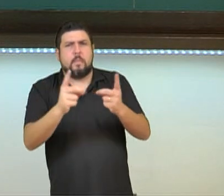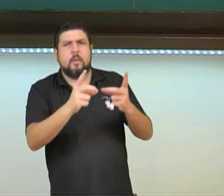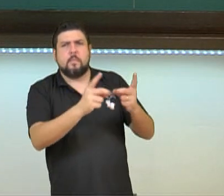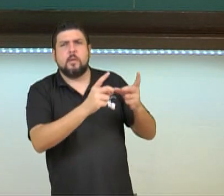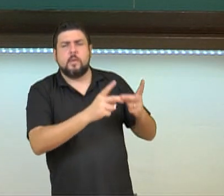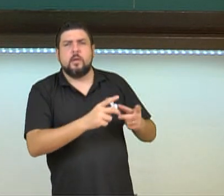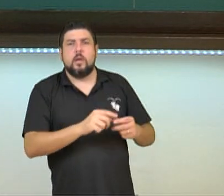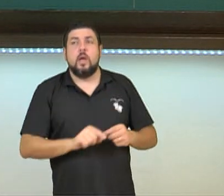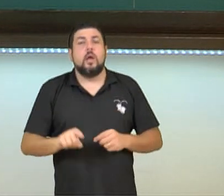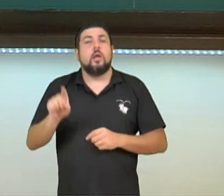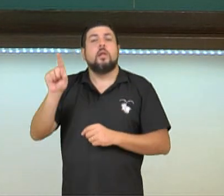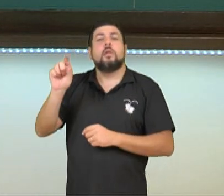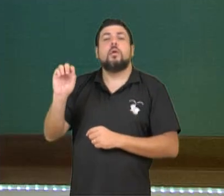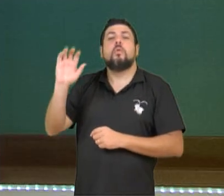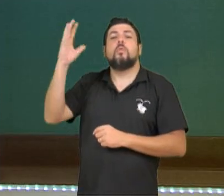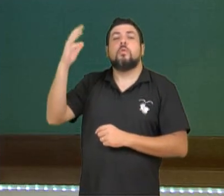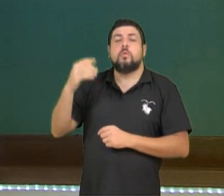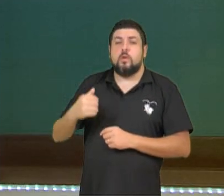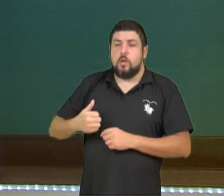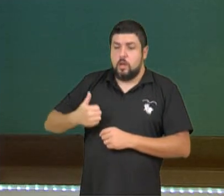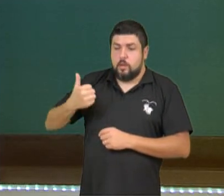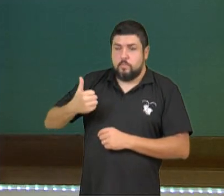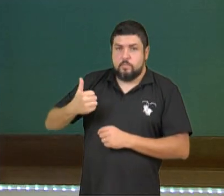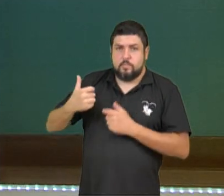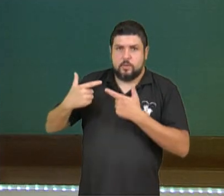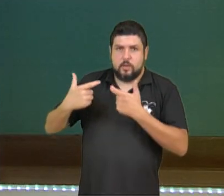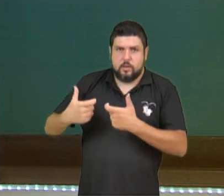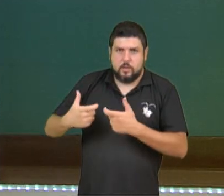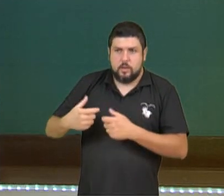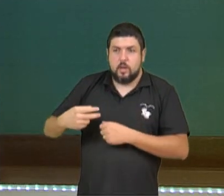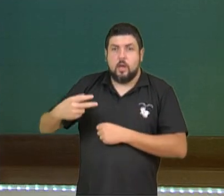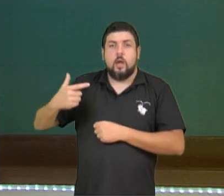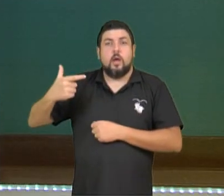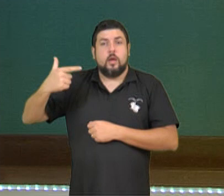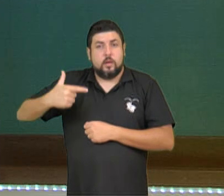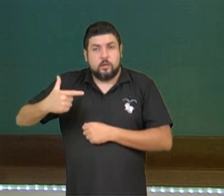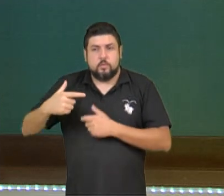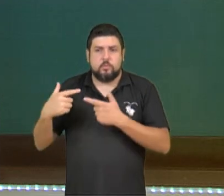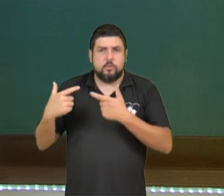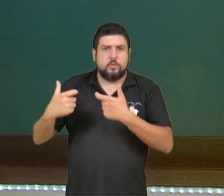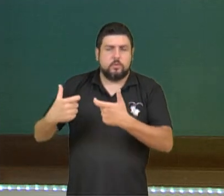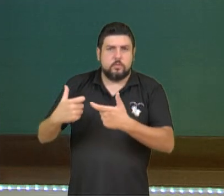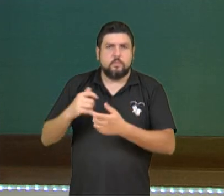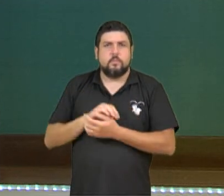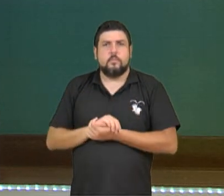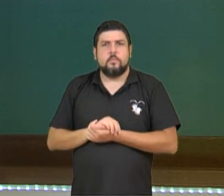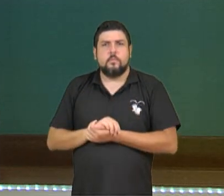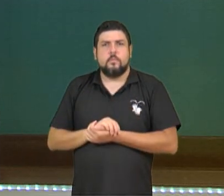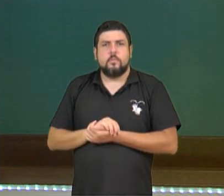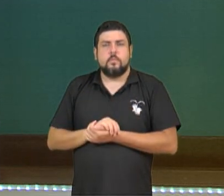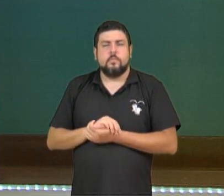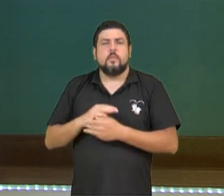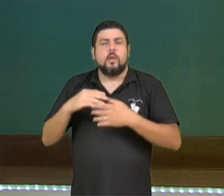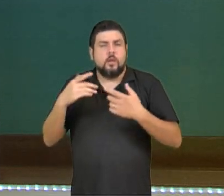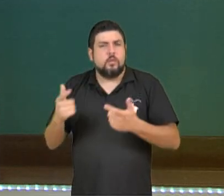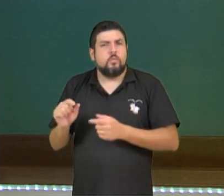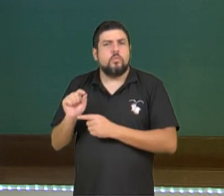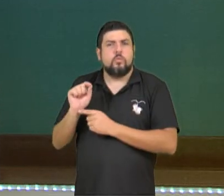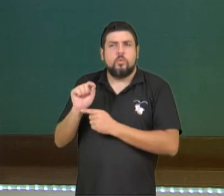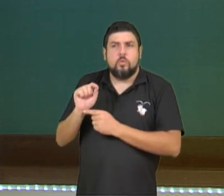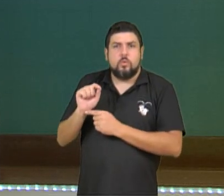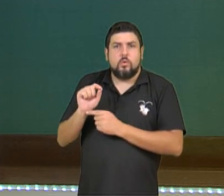Segunda Guerra Mundial. Nesses dois processos, então, nós vamos ter um desvincular de importância de